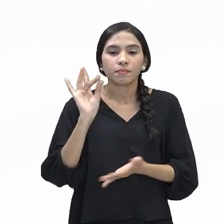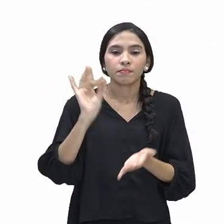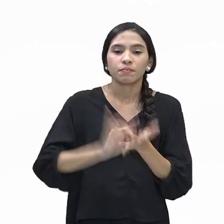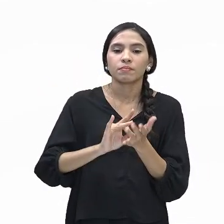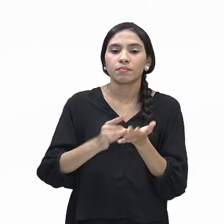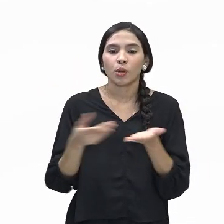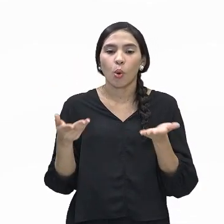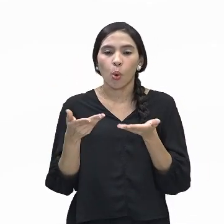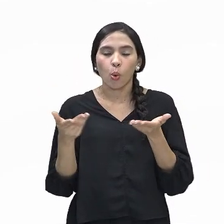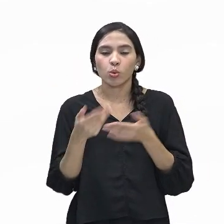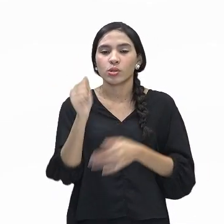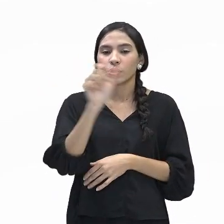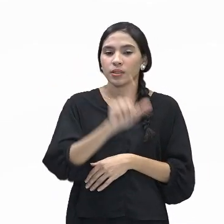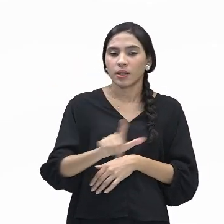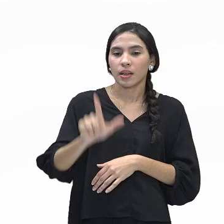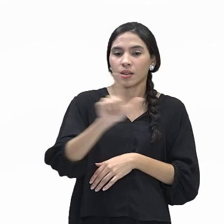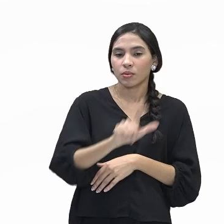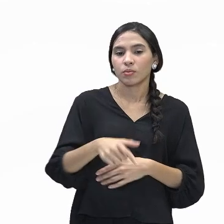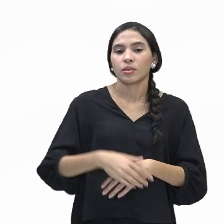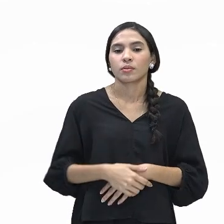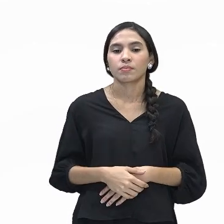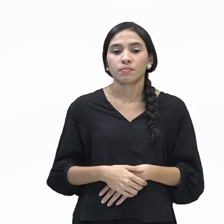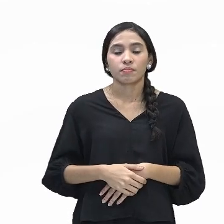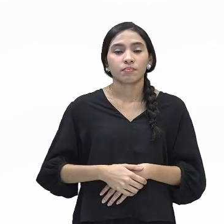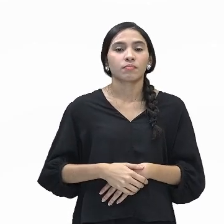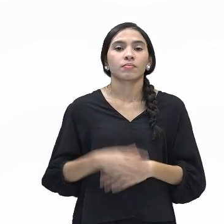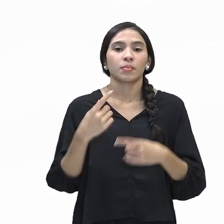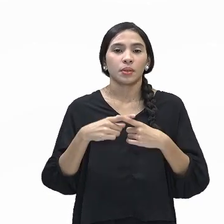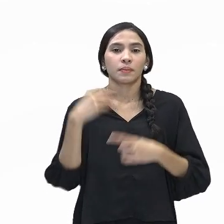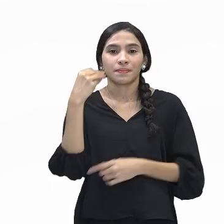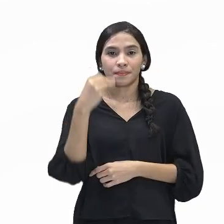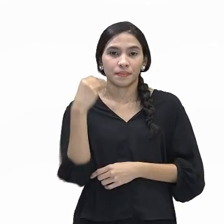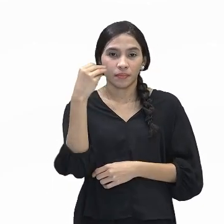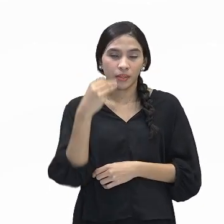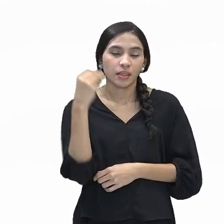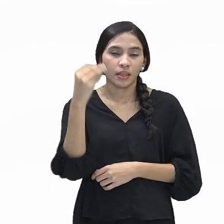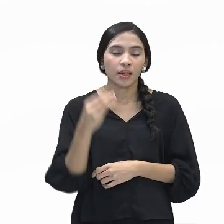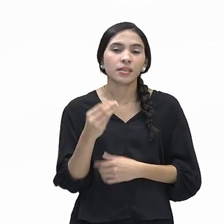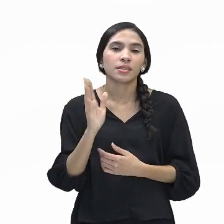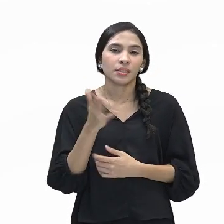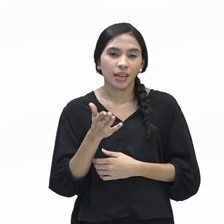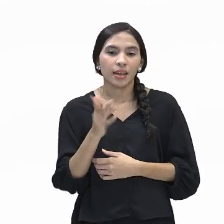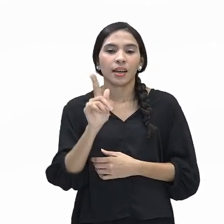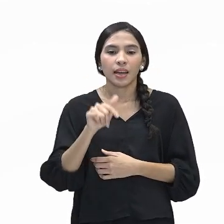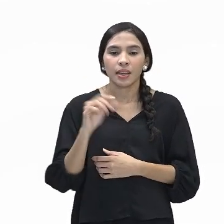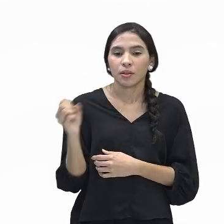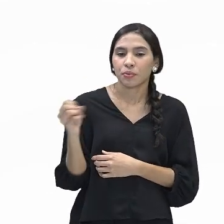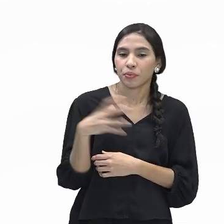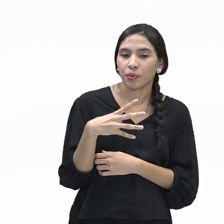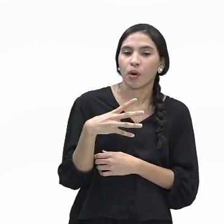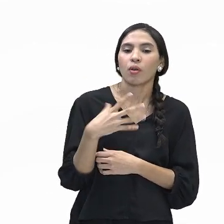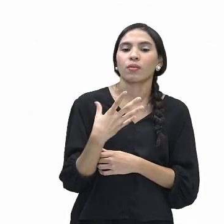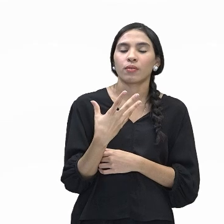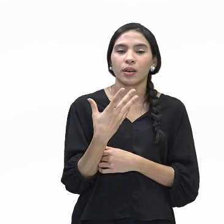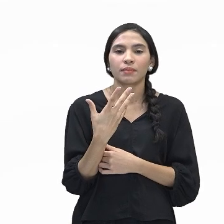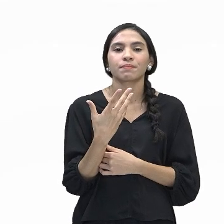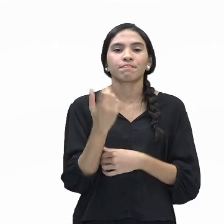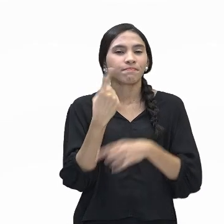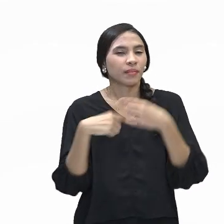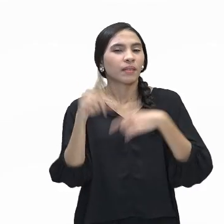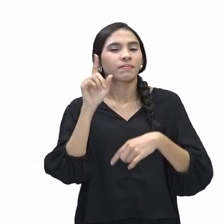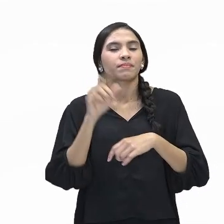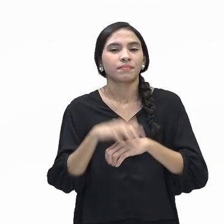nossa literatura, porque esta primeira experiência já é uma nobre